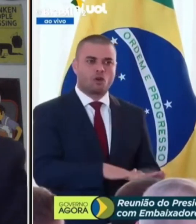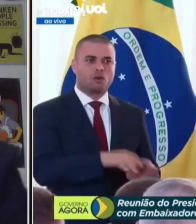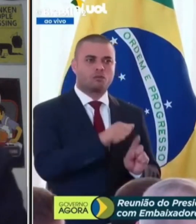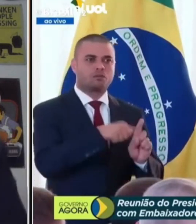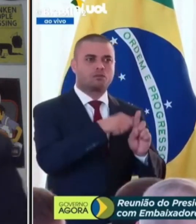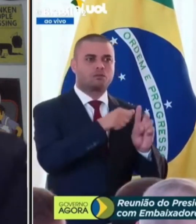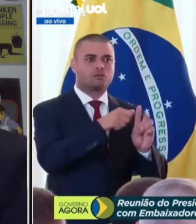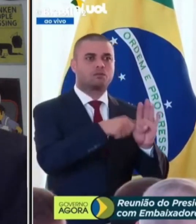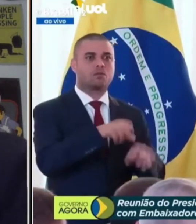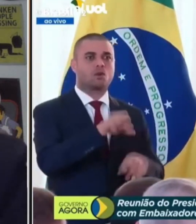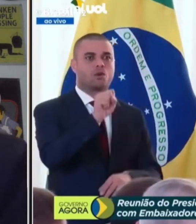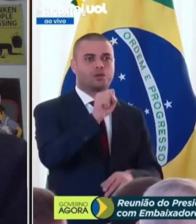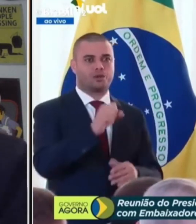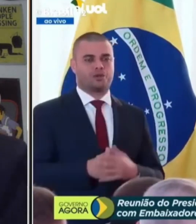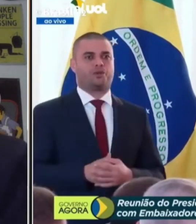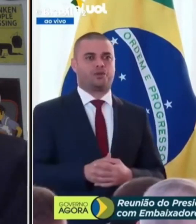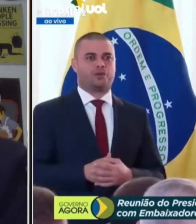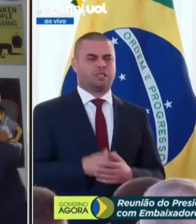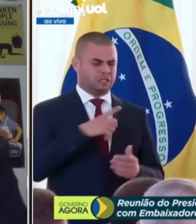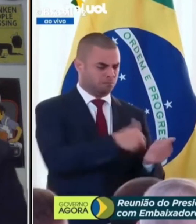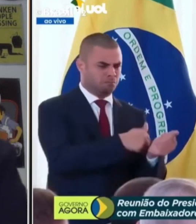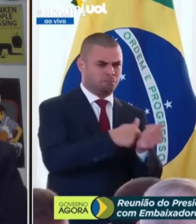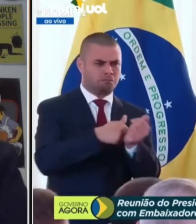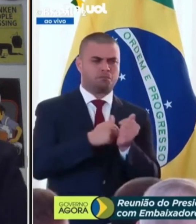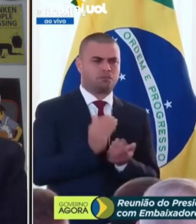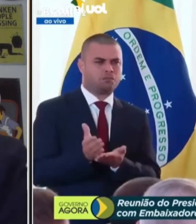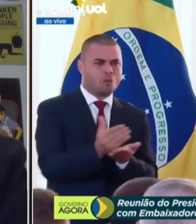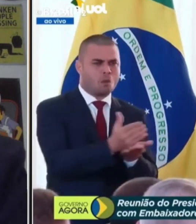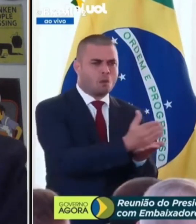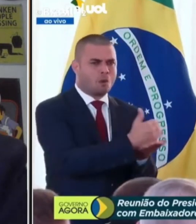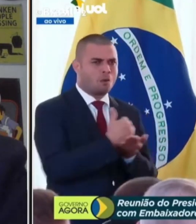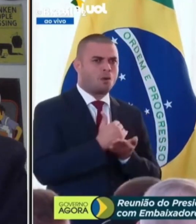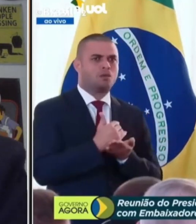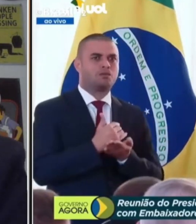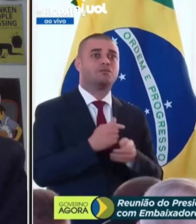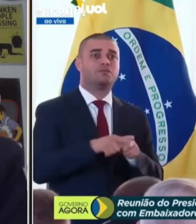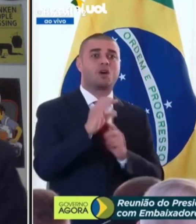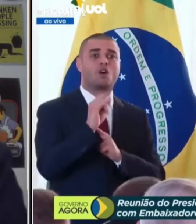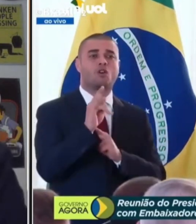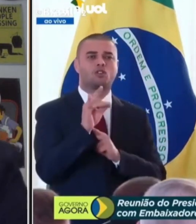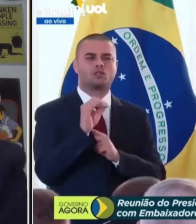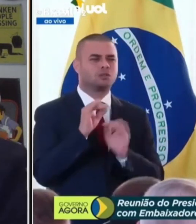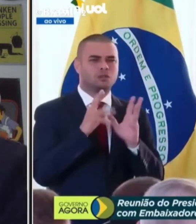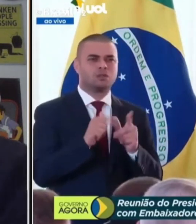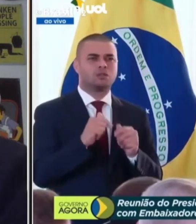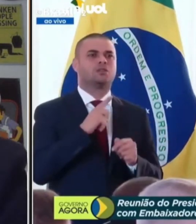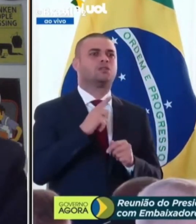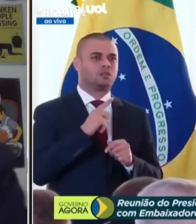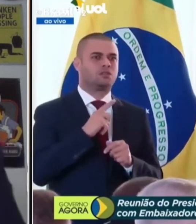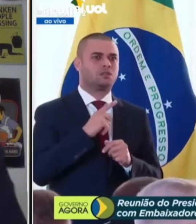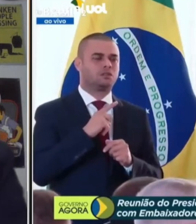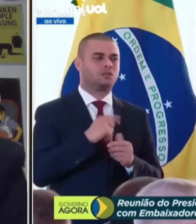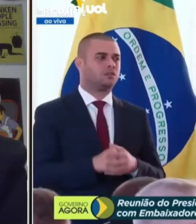todo, e apostou todas as fichas que seus abusos evidentes iriam ficar